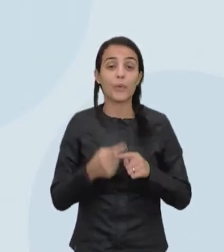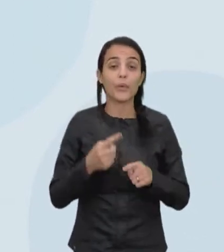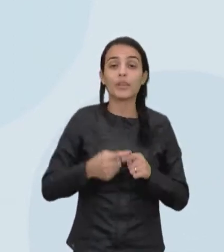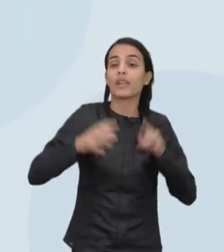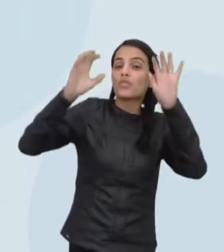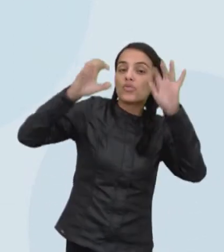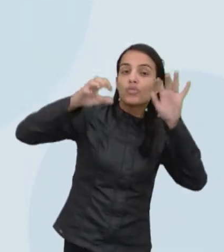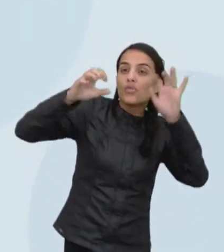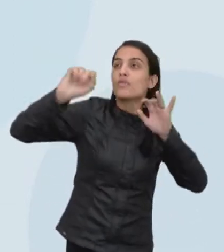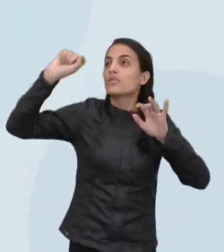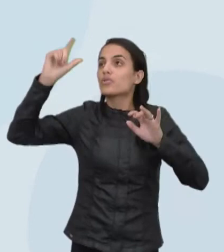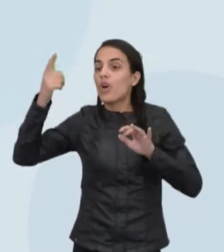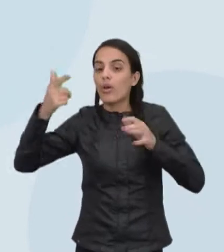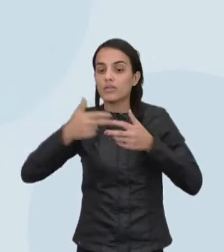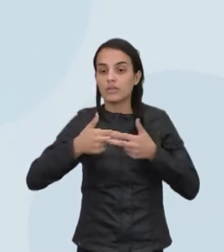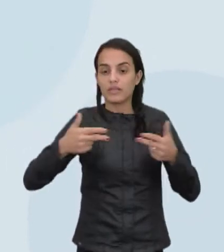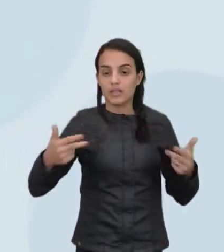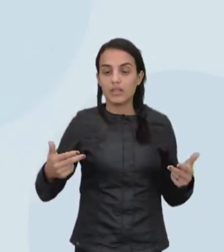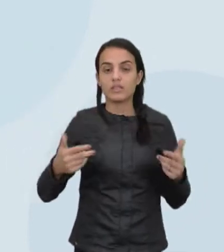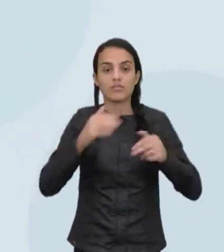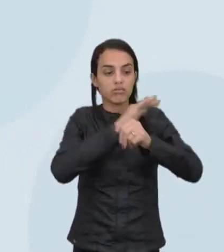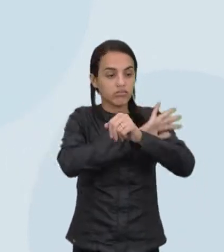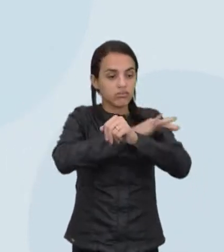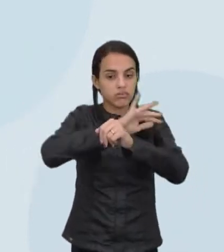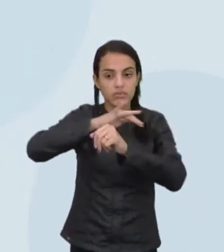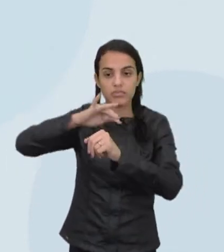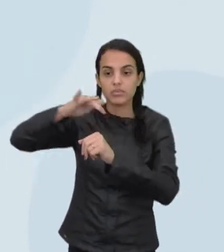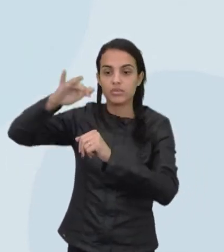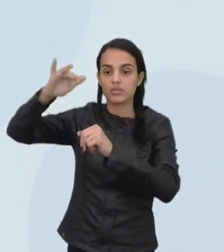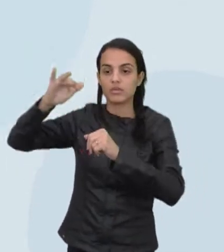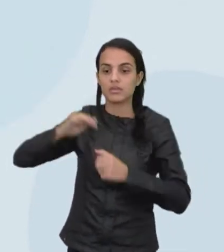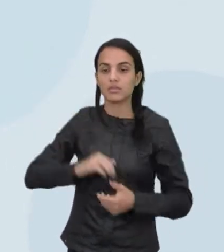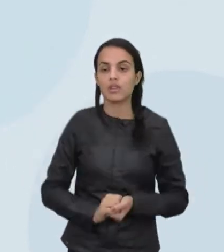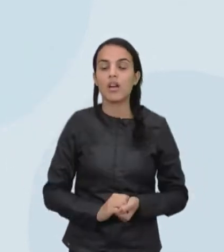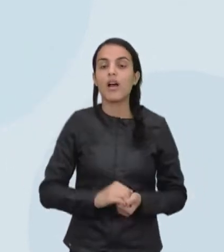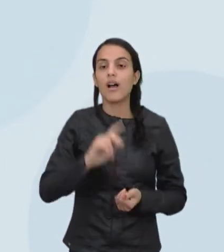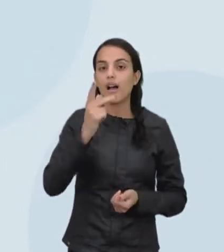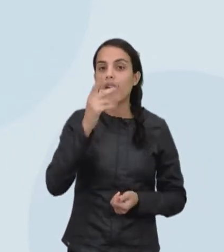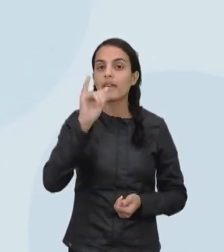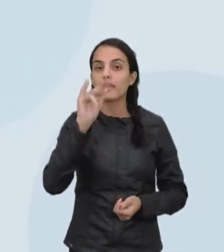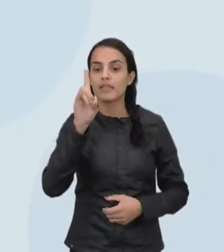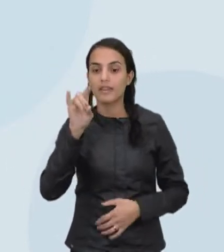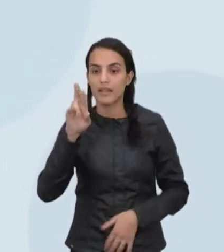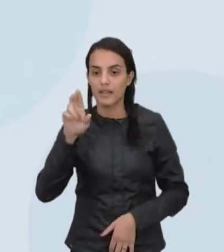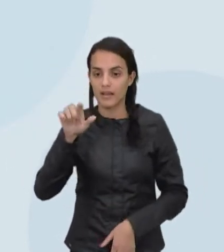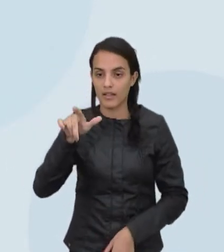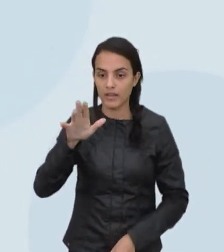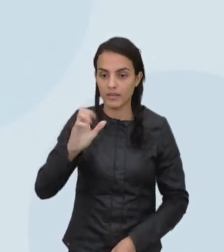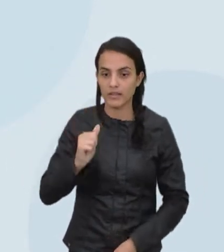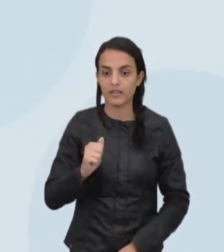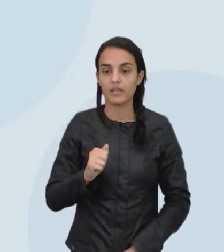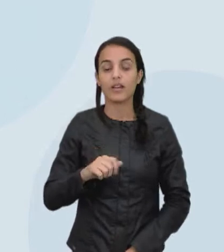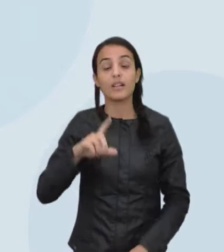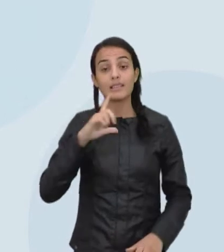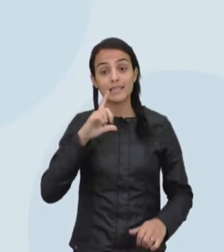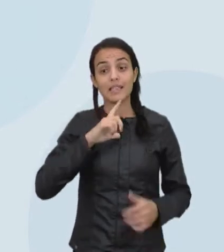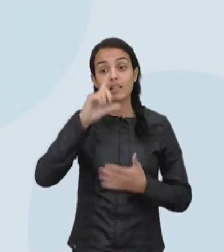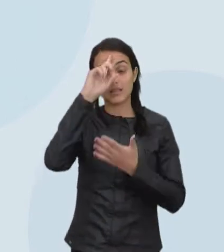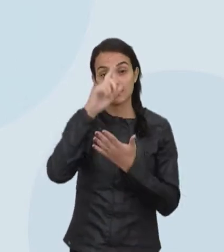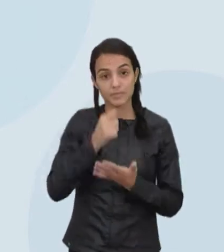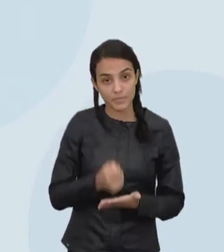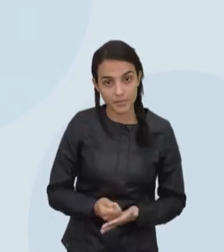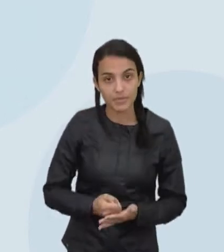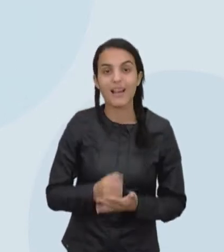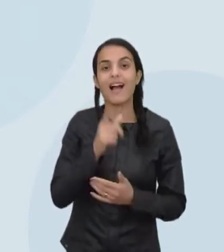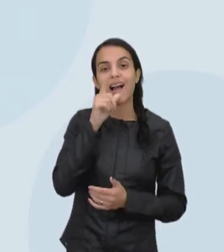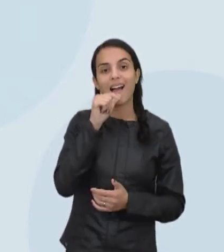causa do relevo e tudo mais. Então a hidrelétrica tem essa definição aqui, né? A